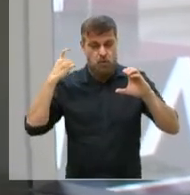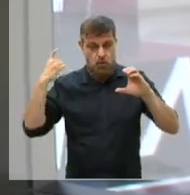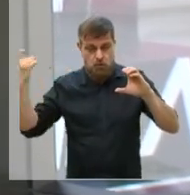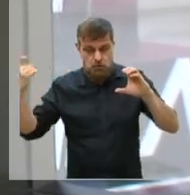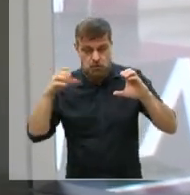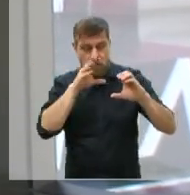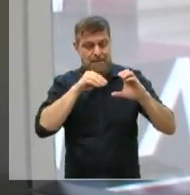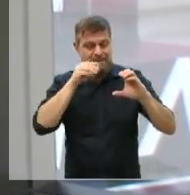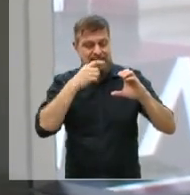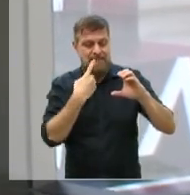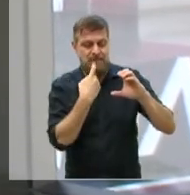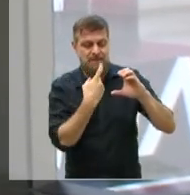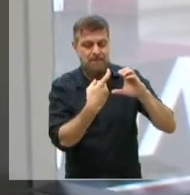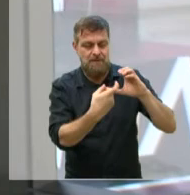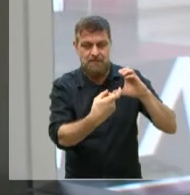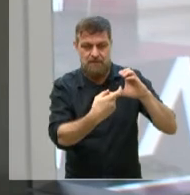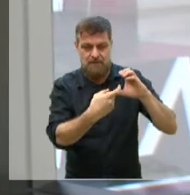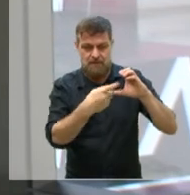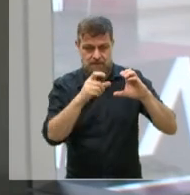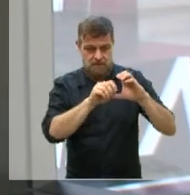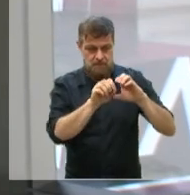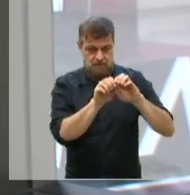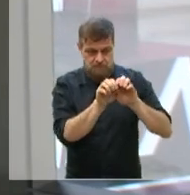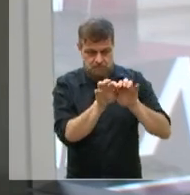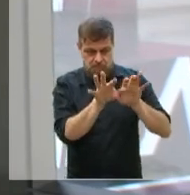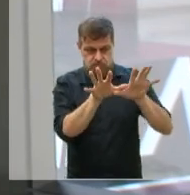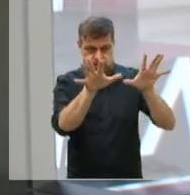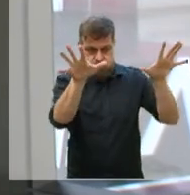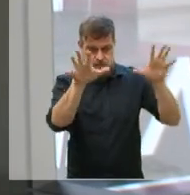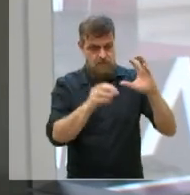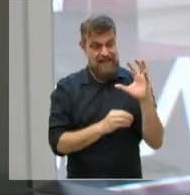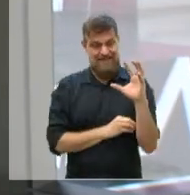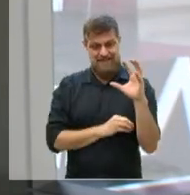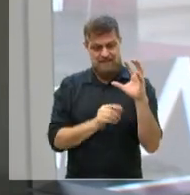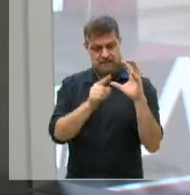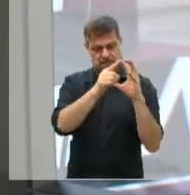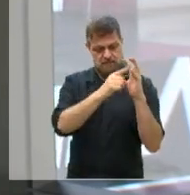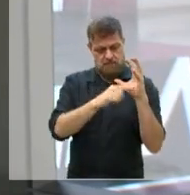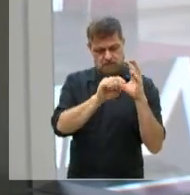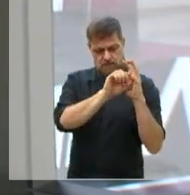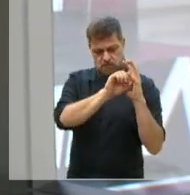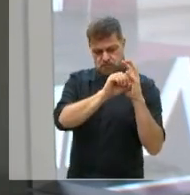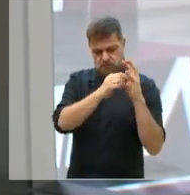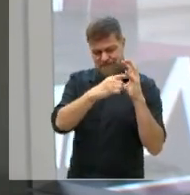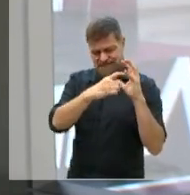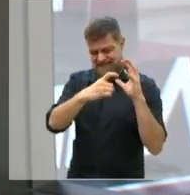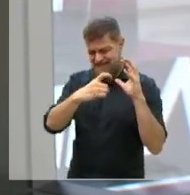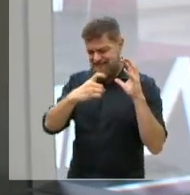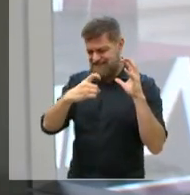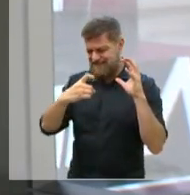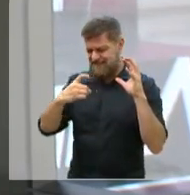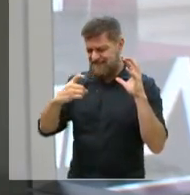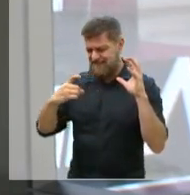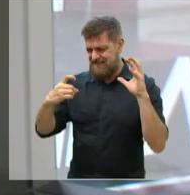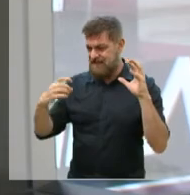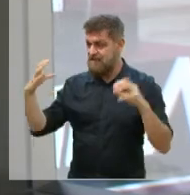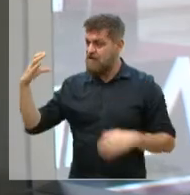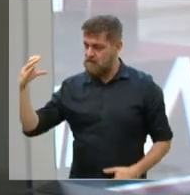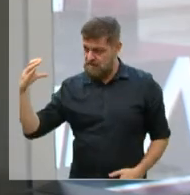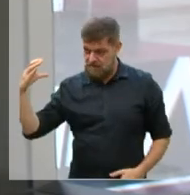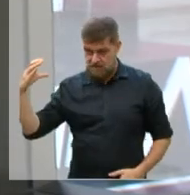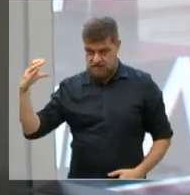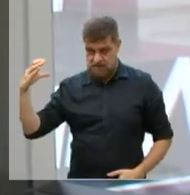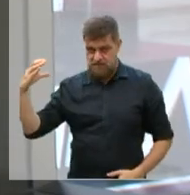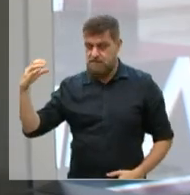a sua transmissão sai do foco, bate na antena, sai paralelamente à antena, vai até a outra